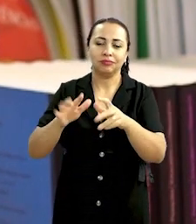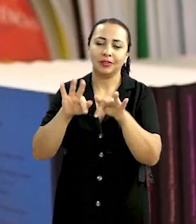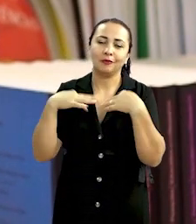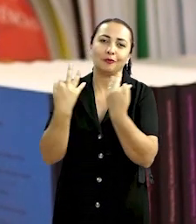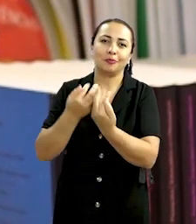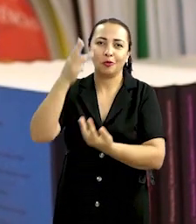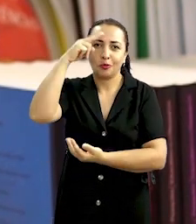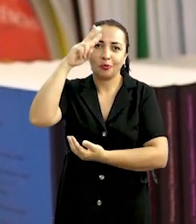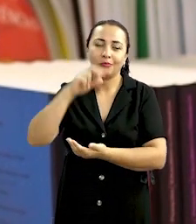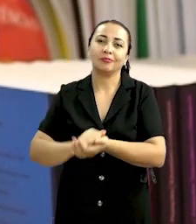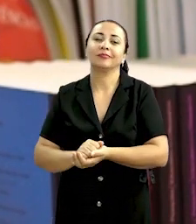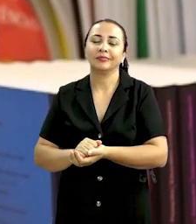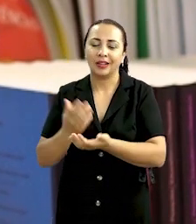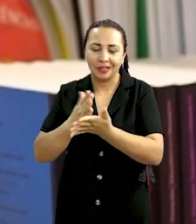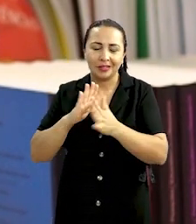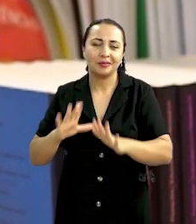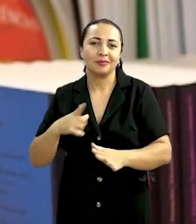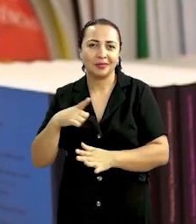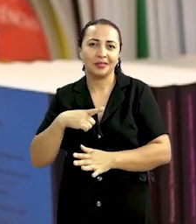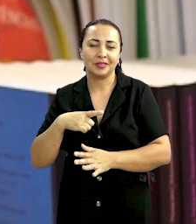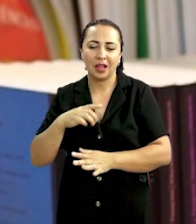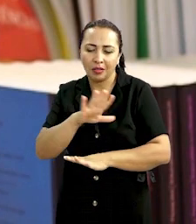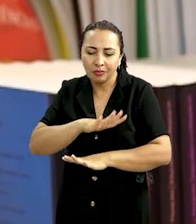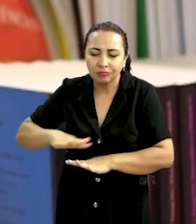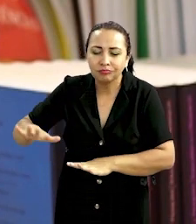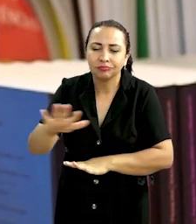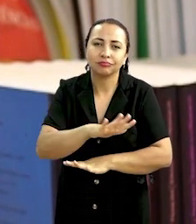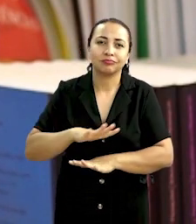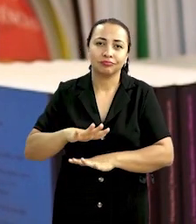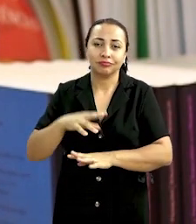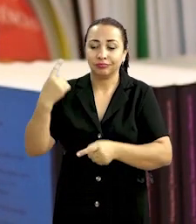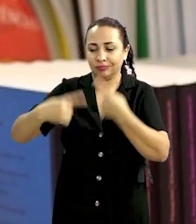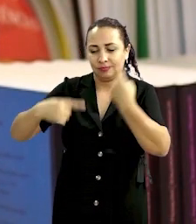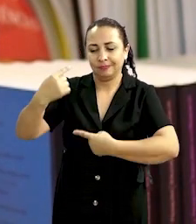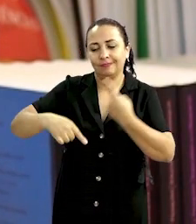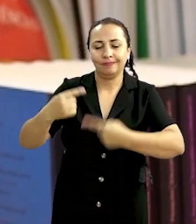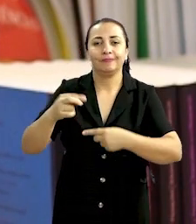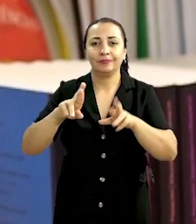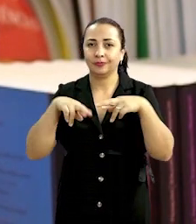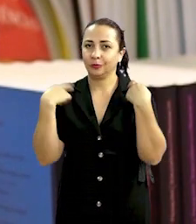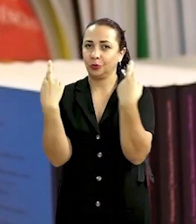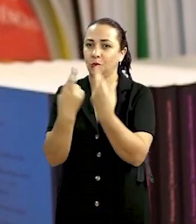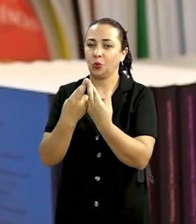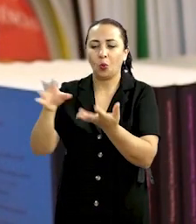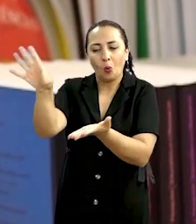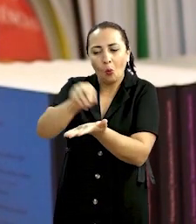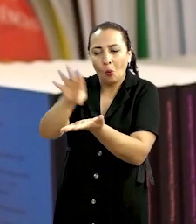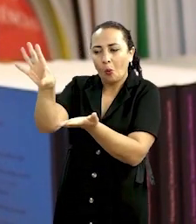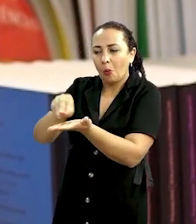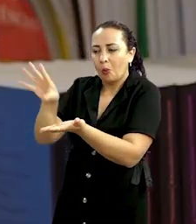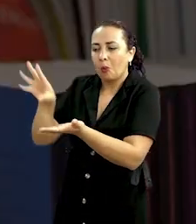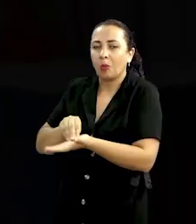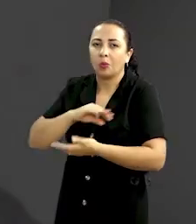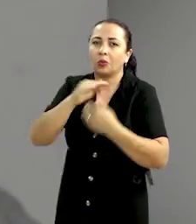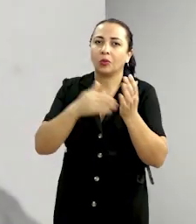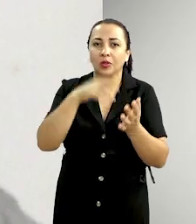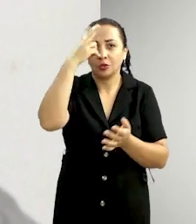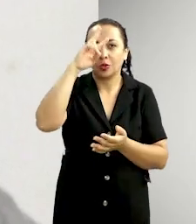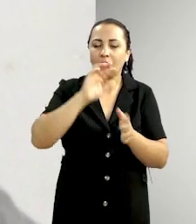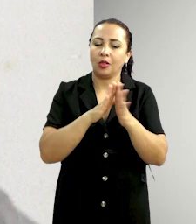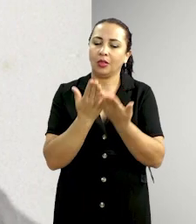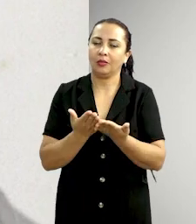da ancestralidade acaba sendo um cenário discursivo que reúne todos os demais contos do